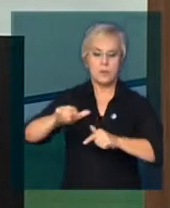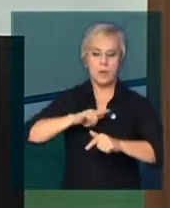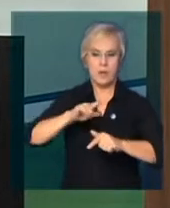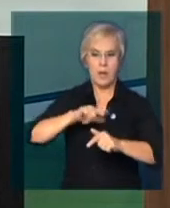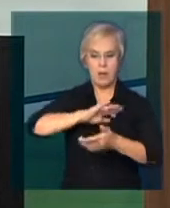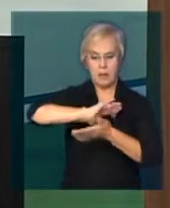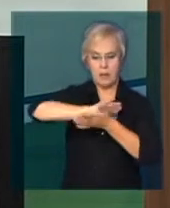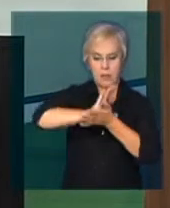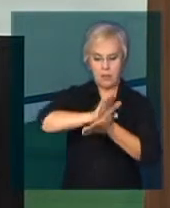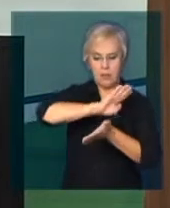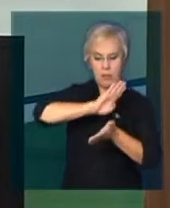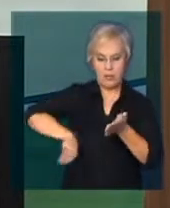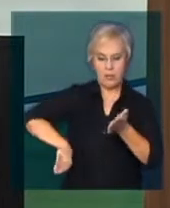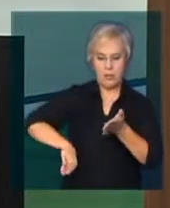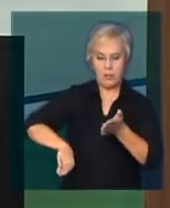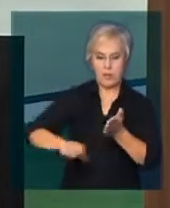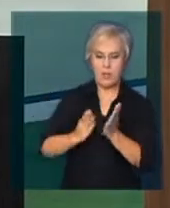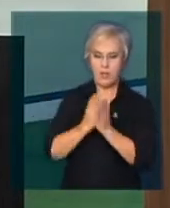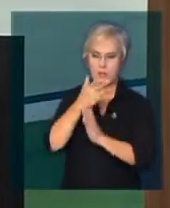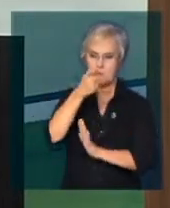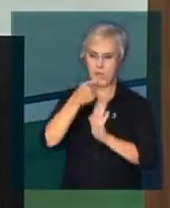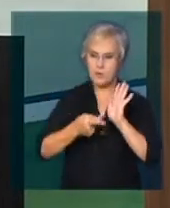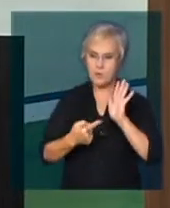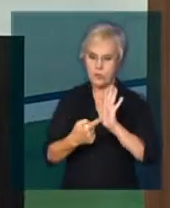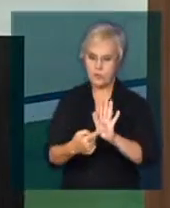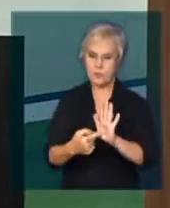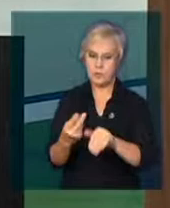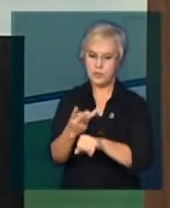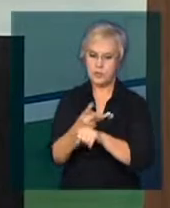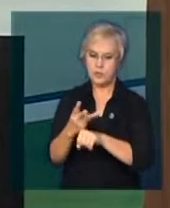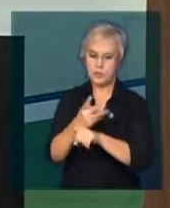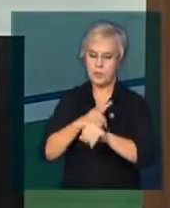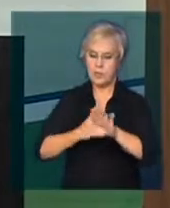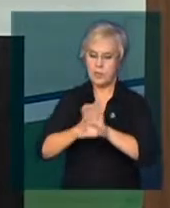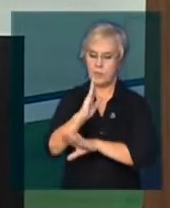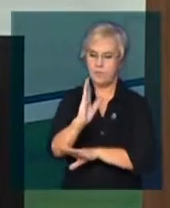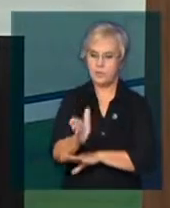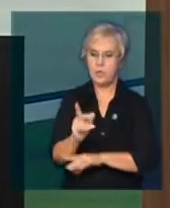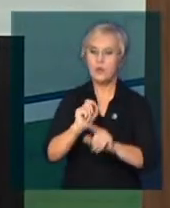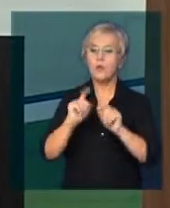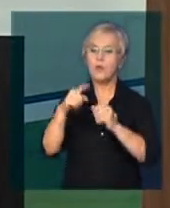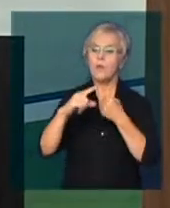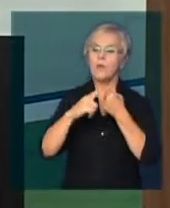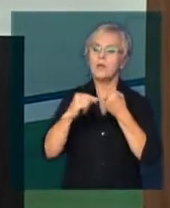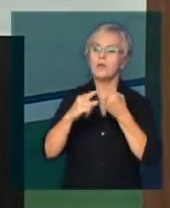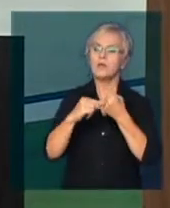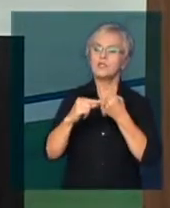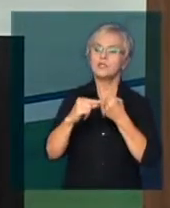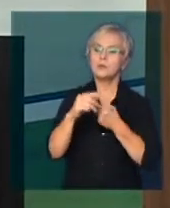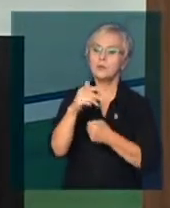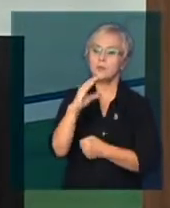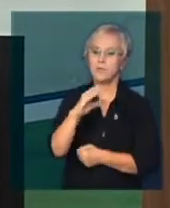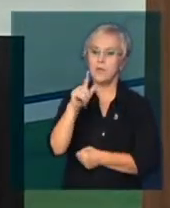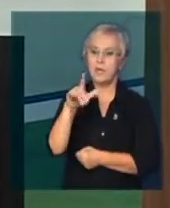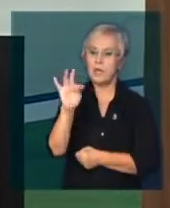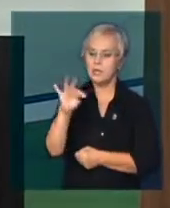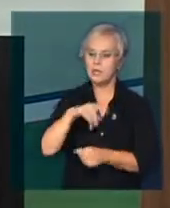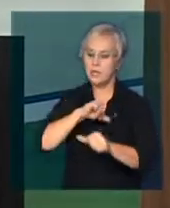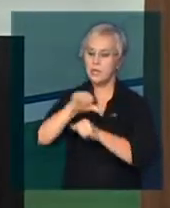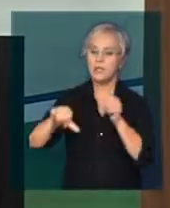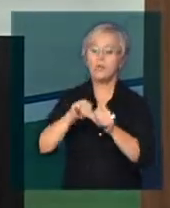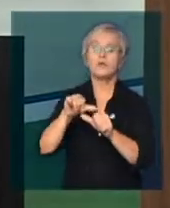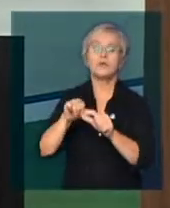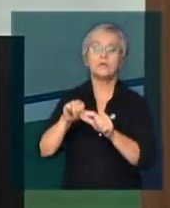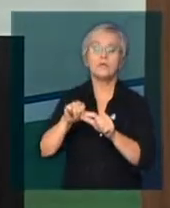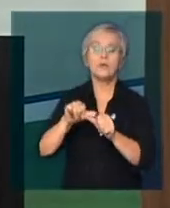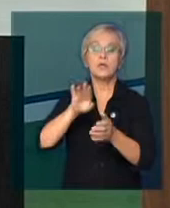sendo aviltado pelo projeto que foi votado em terceirização e qual é o artigo da CLT que está sendo mudado, tirando algum